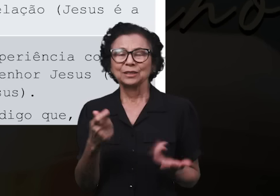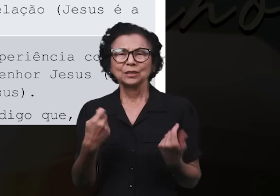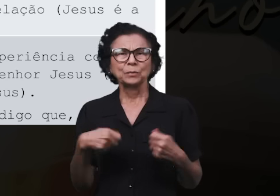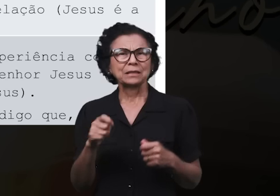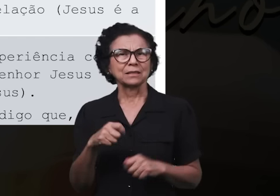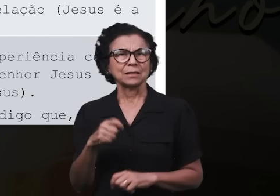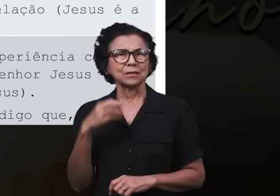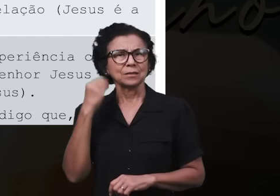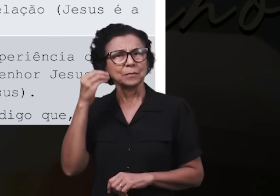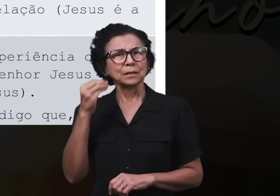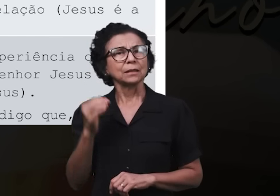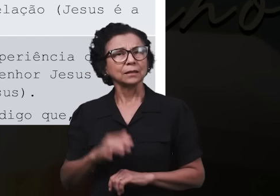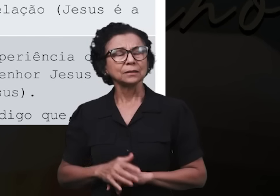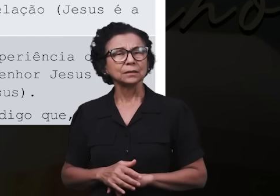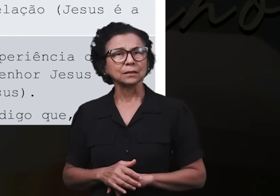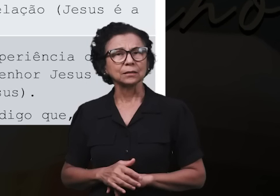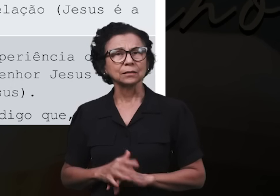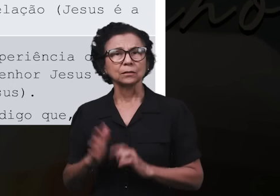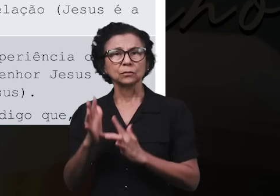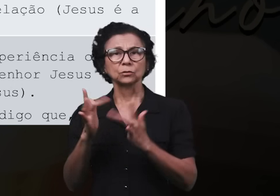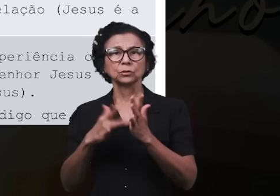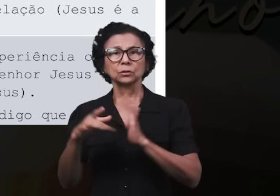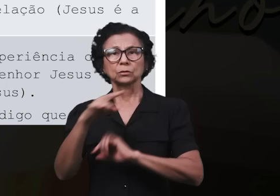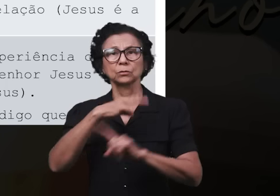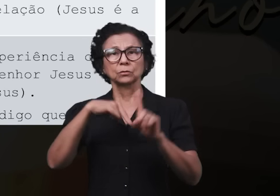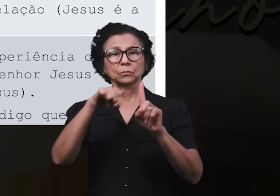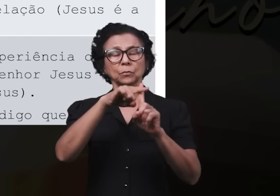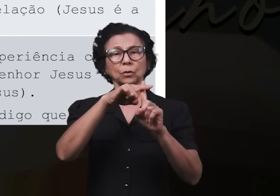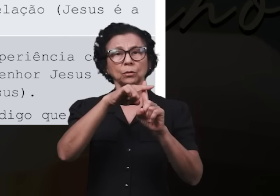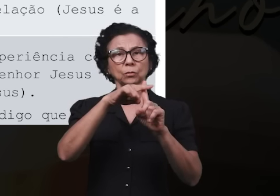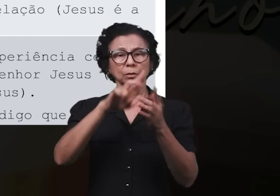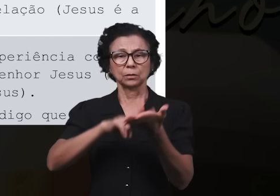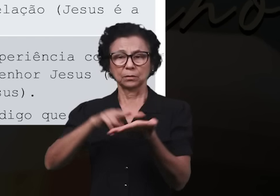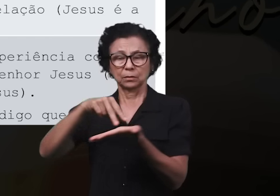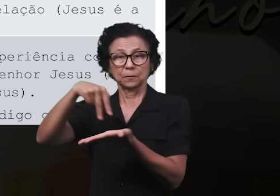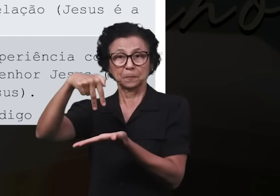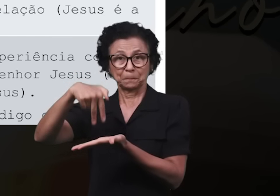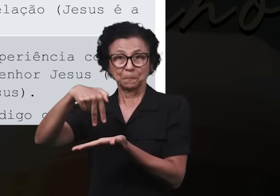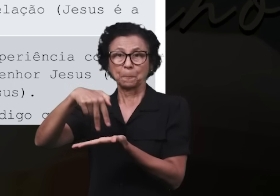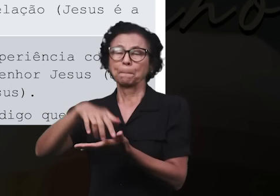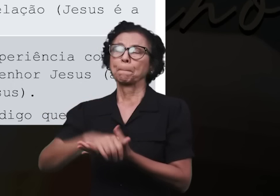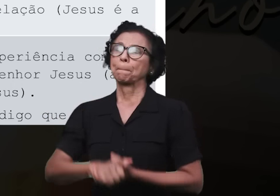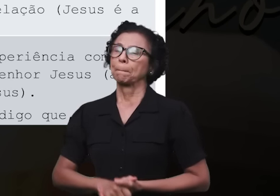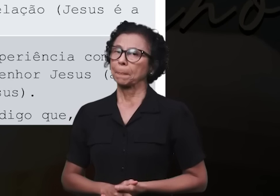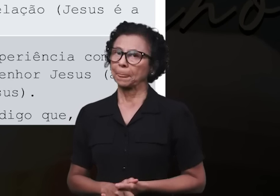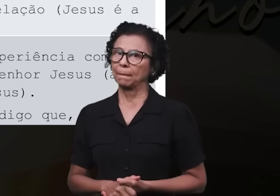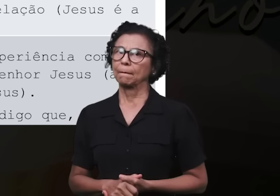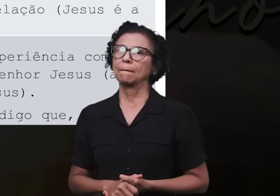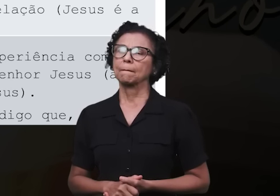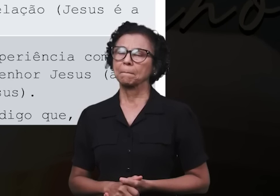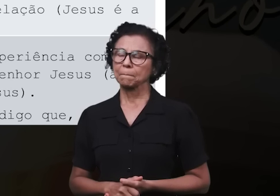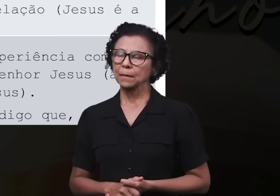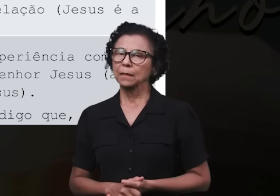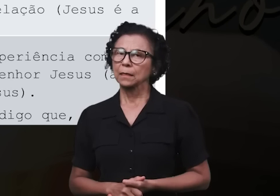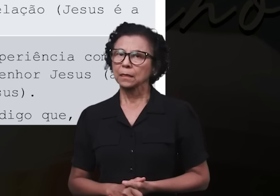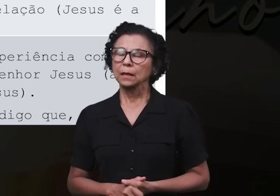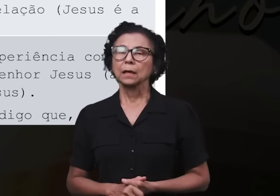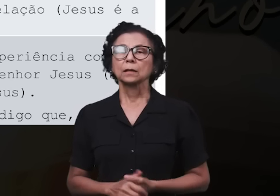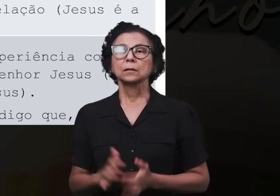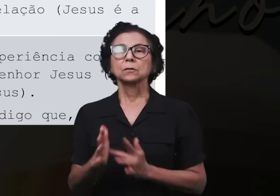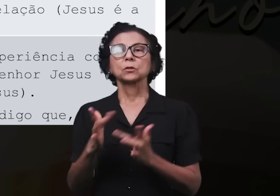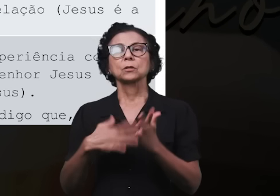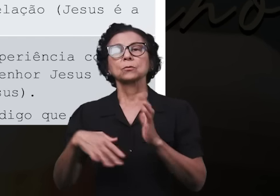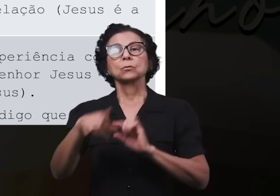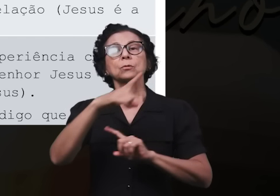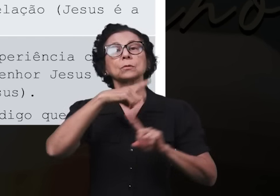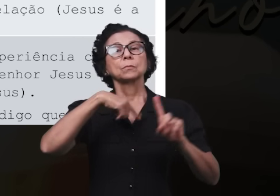ressurreição de Jesus. Na verdade, a santificação requer essa experiência.